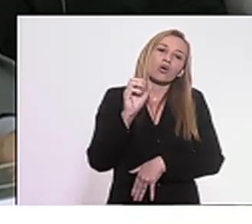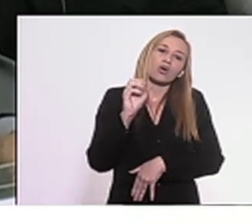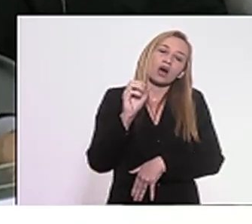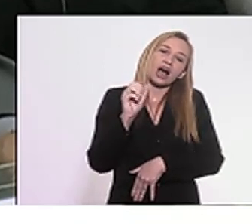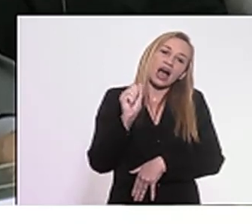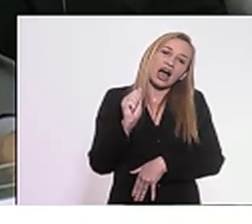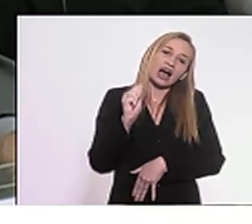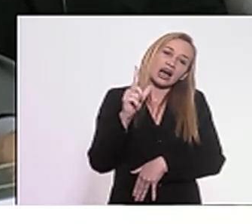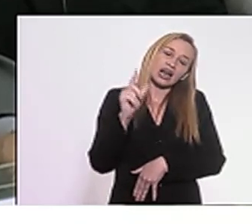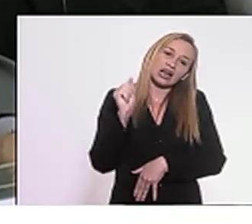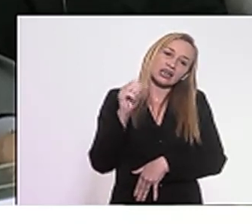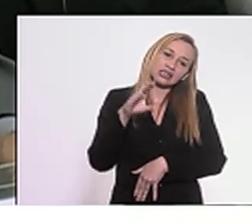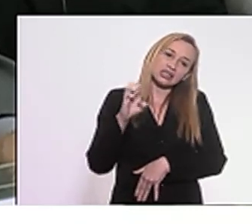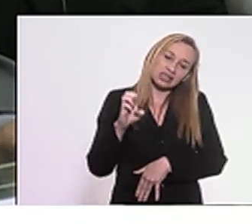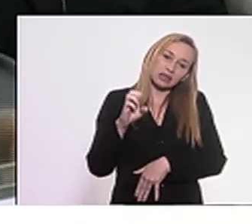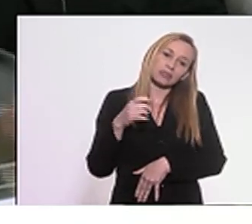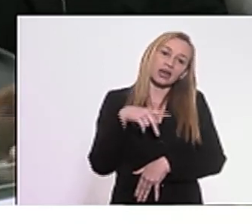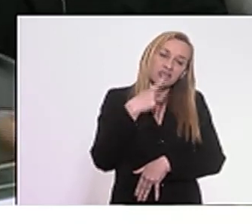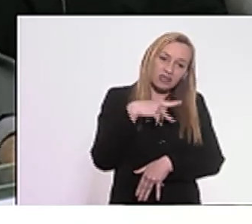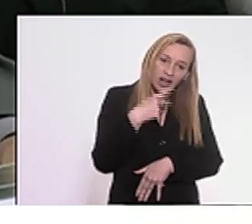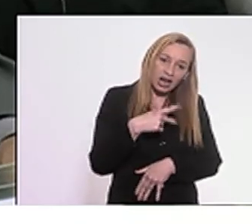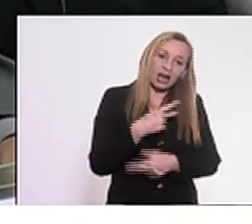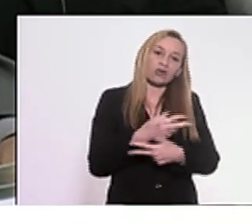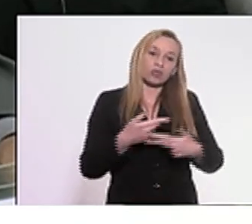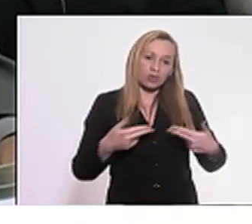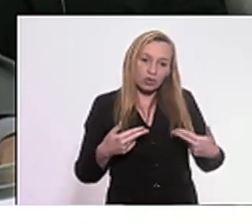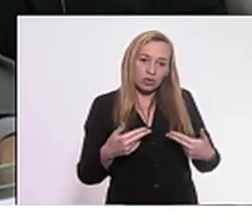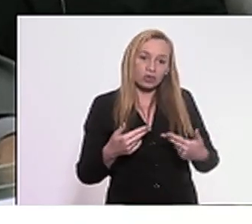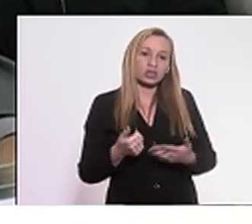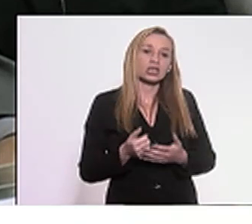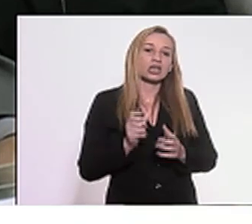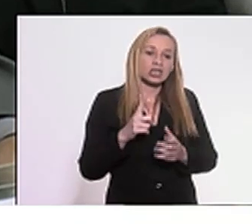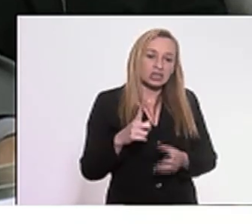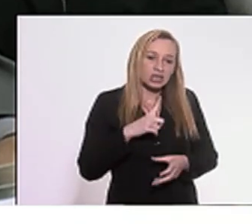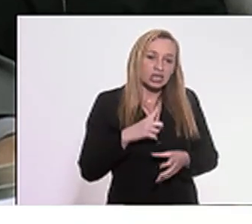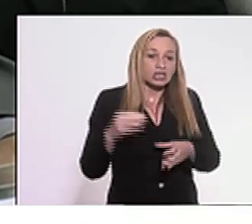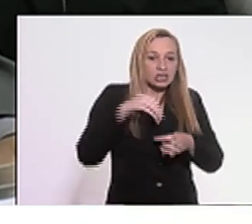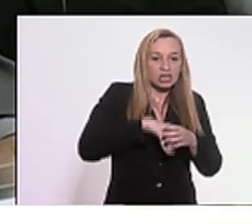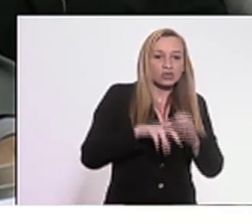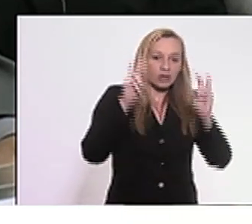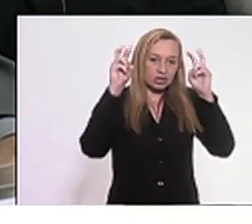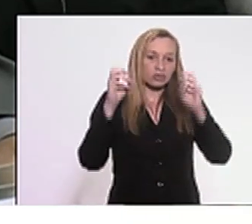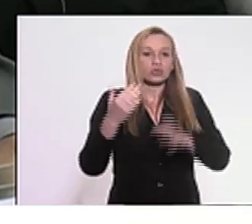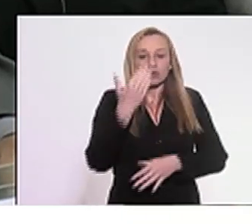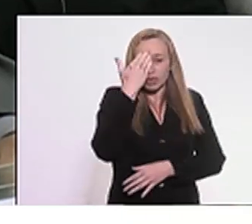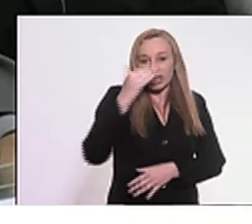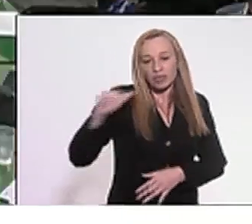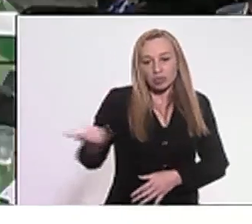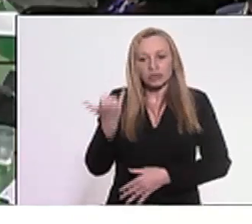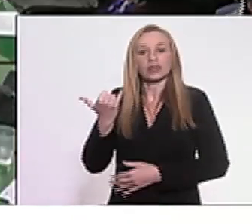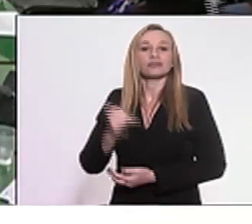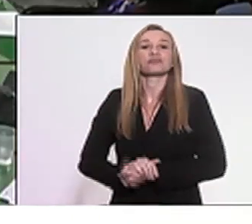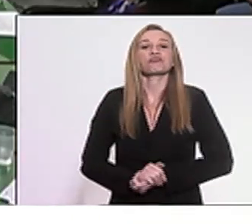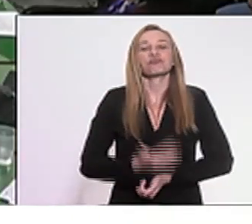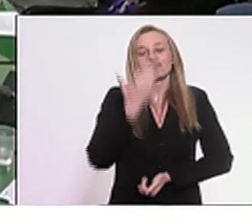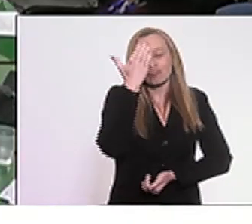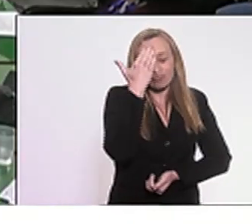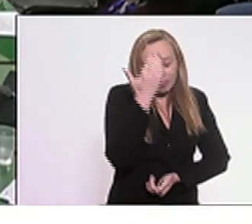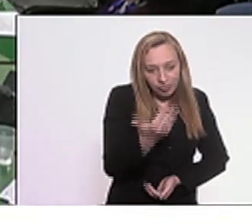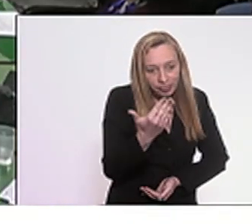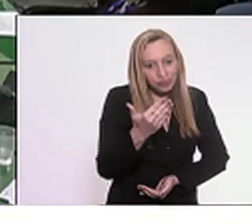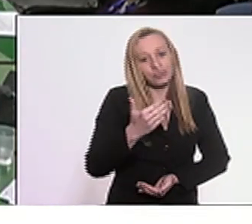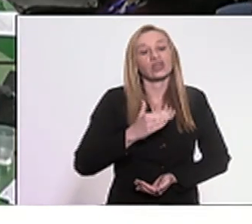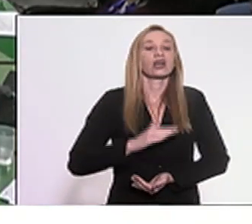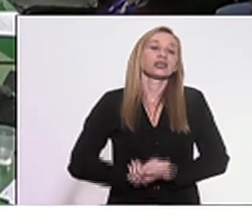a minha fala ou falar alguma coisa que esteja dentro do assunto, e agradeço a oportunidade. Obrigado,